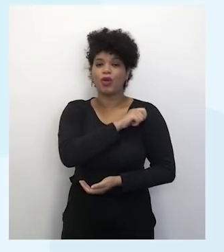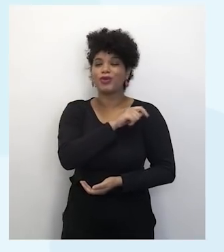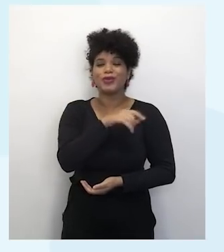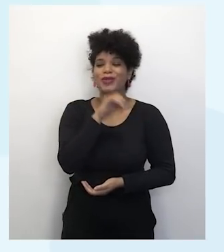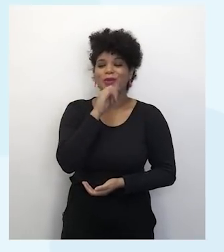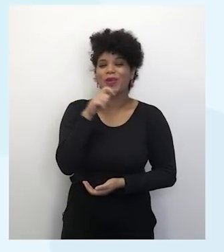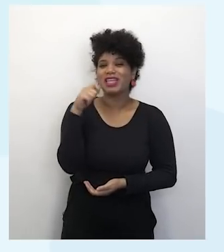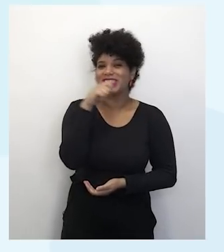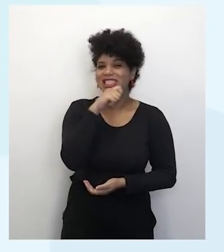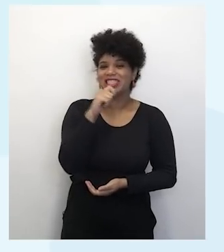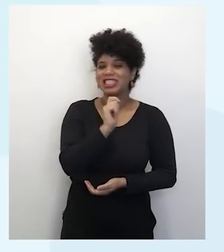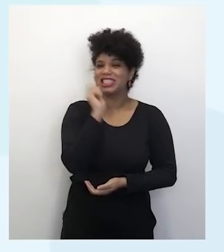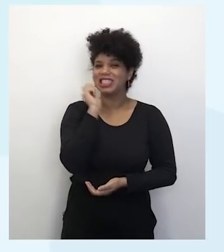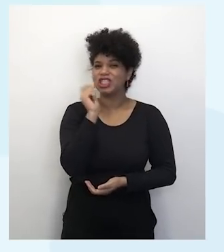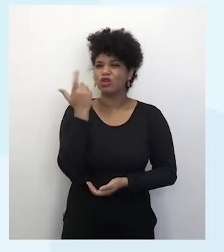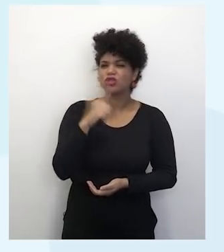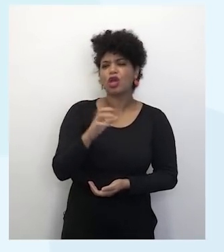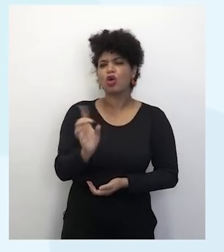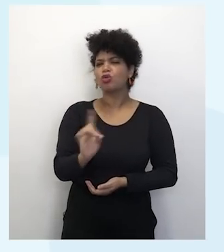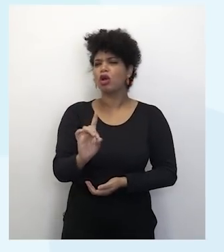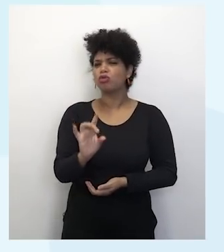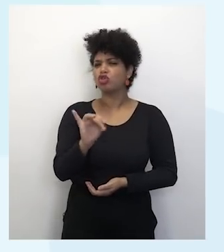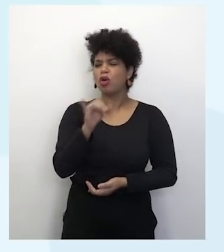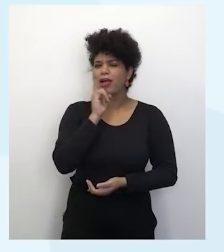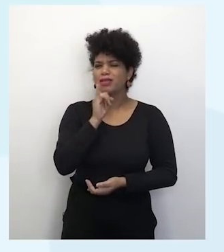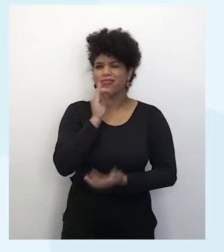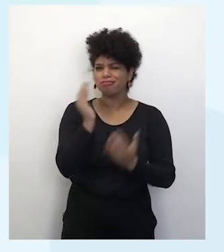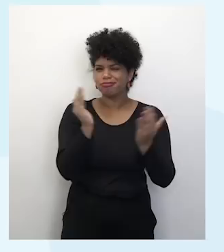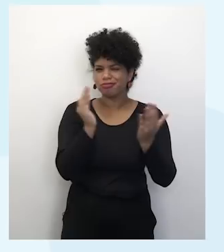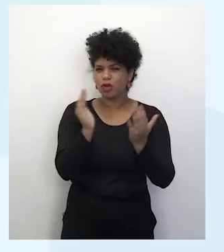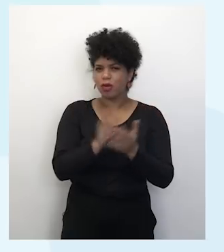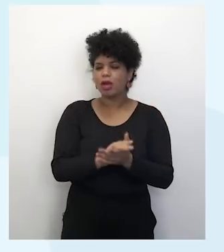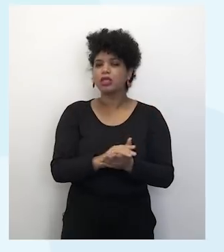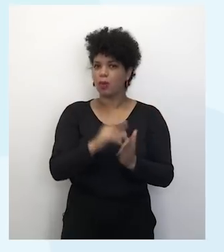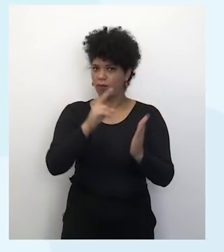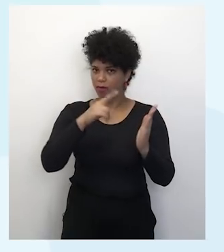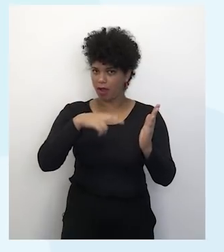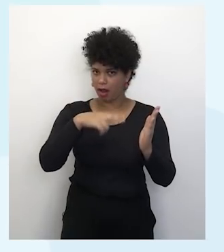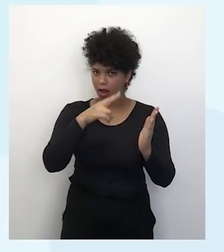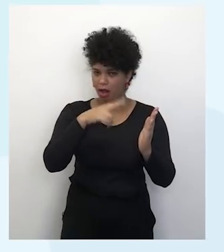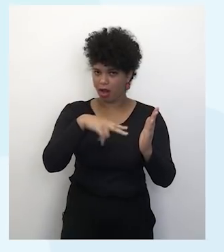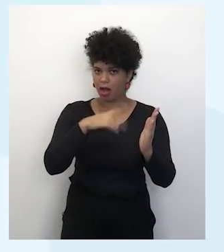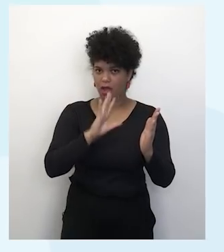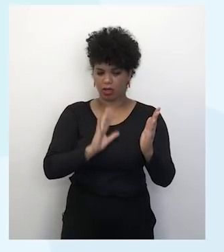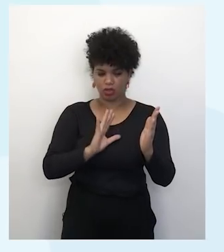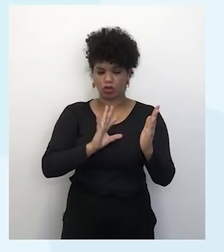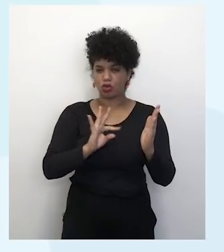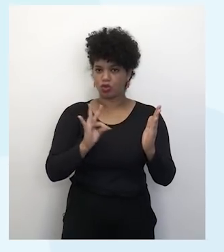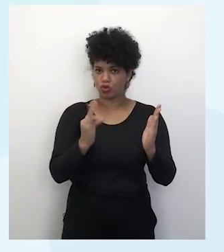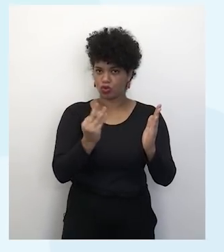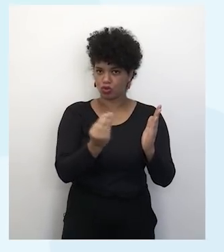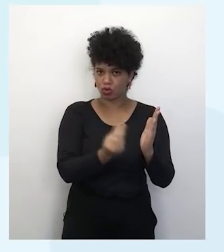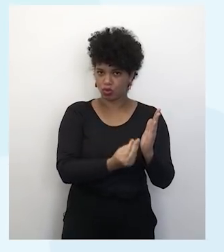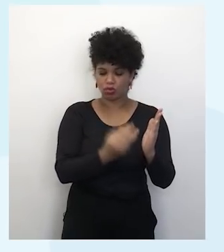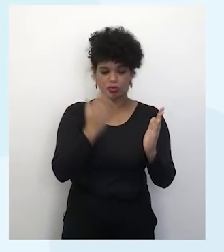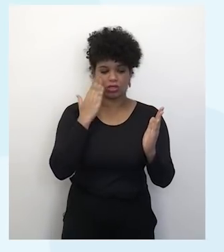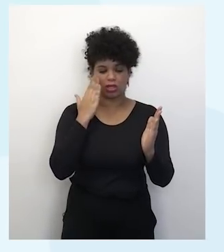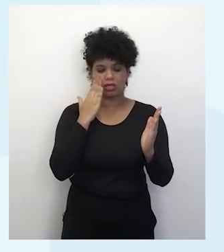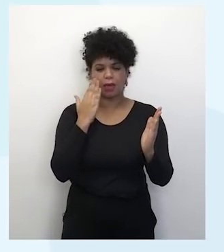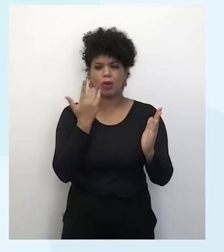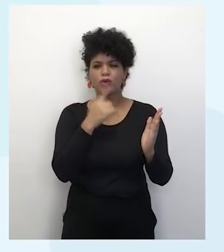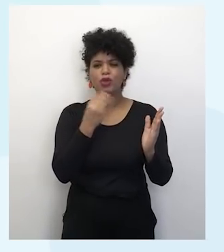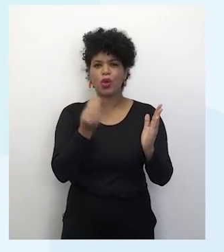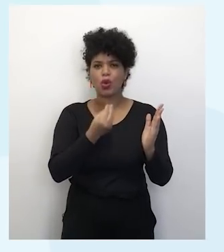os dentes, né? Então, ele vai ler, né, para ver justamente como é que ele vai preencher